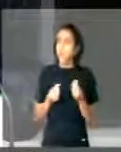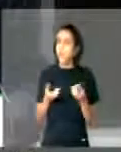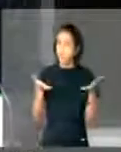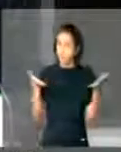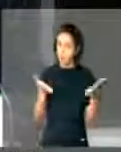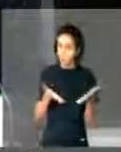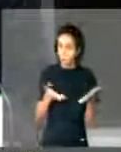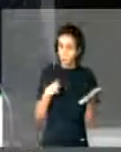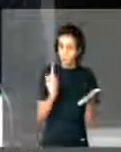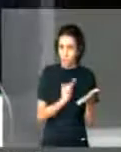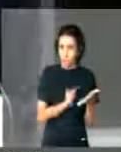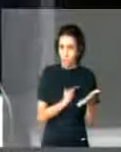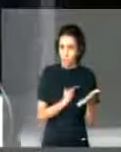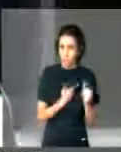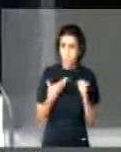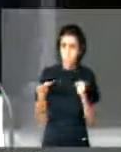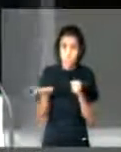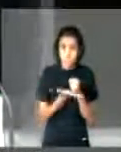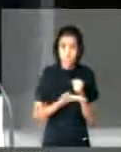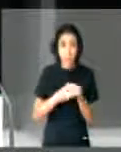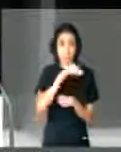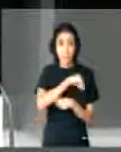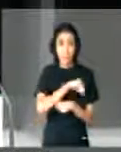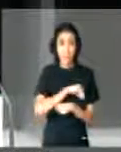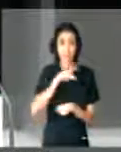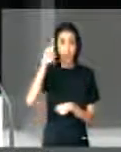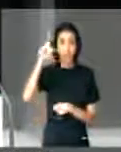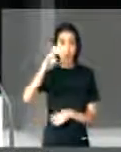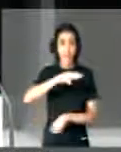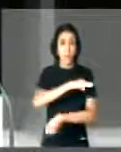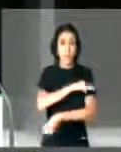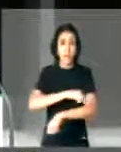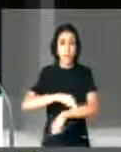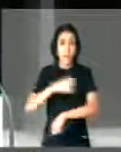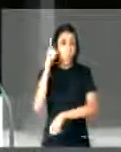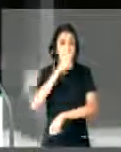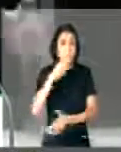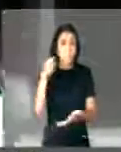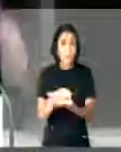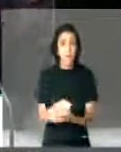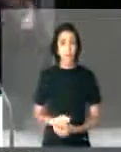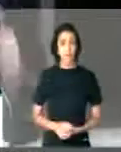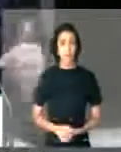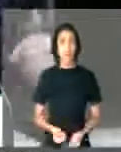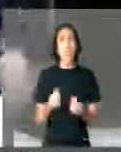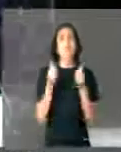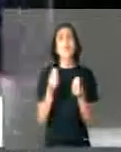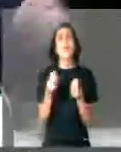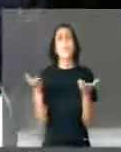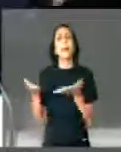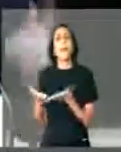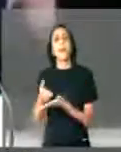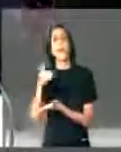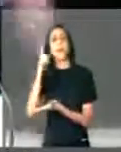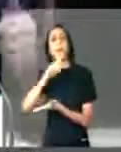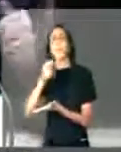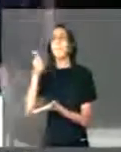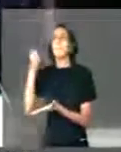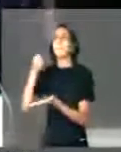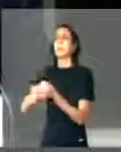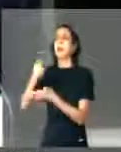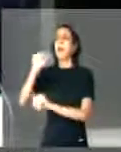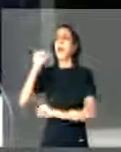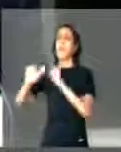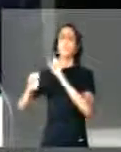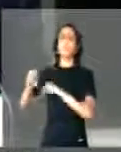nem o piso salarial do magistério conseguimos pagar, Como agora nós vamos ter,